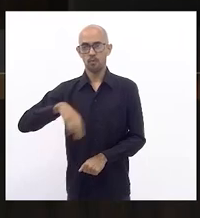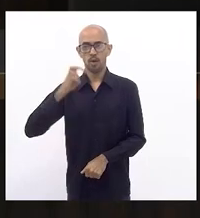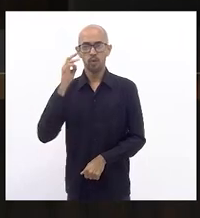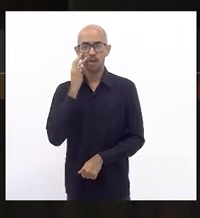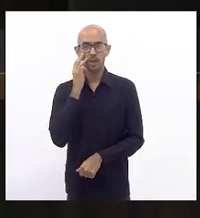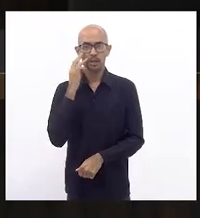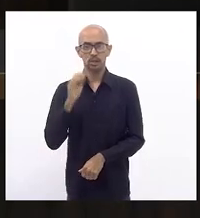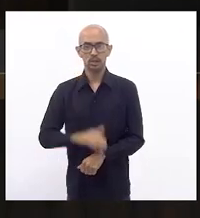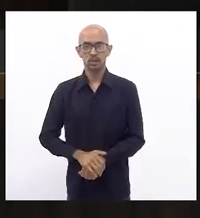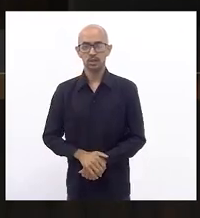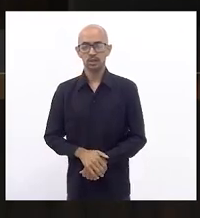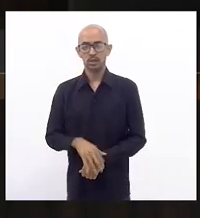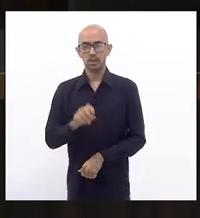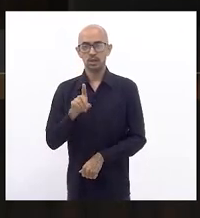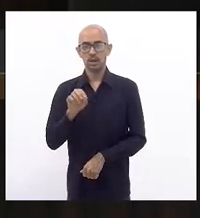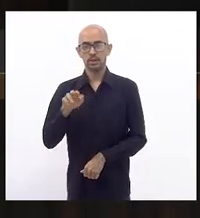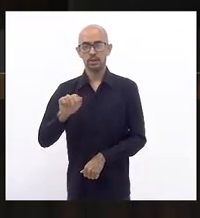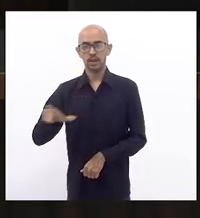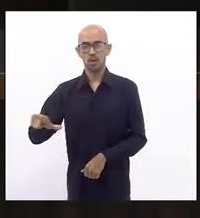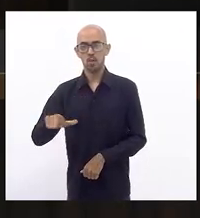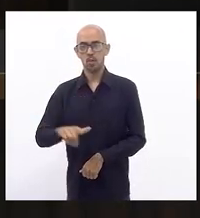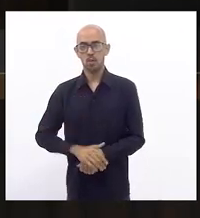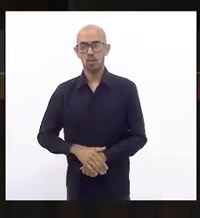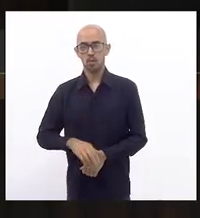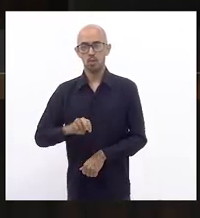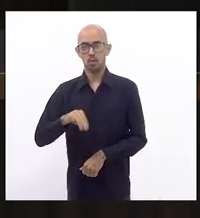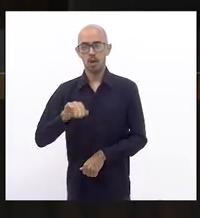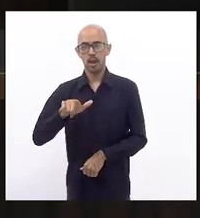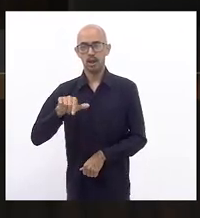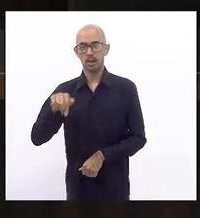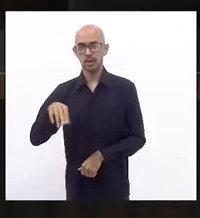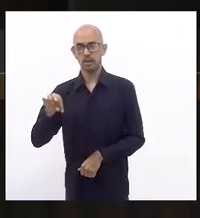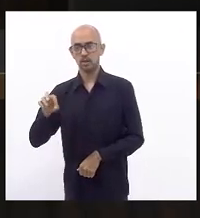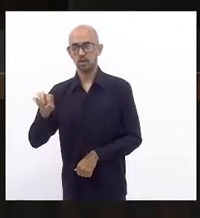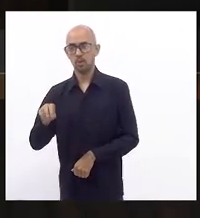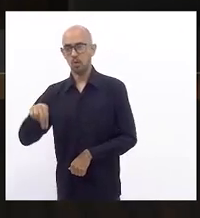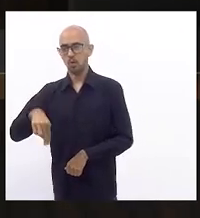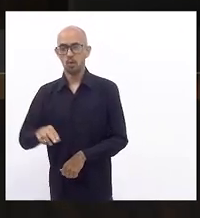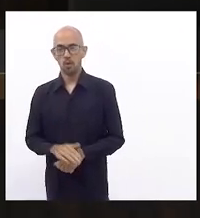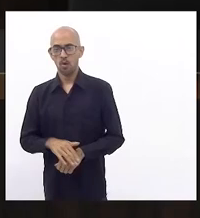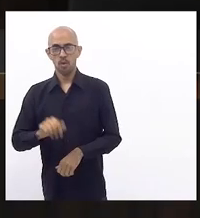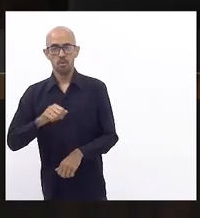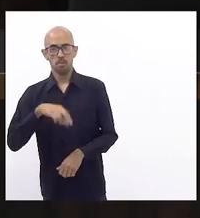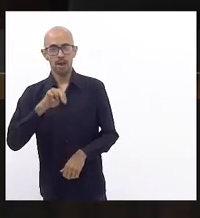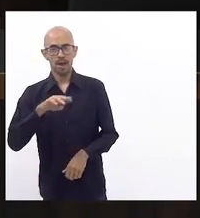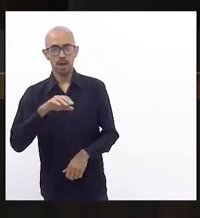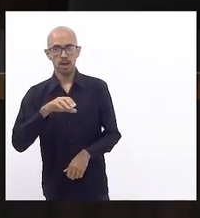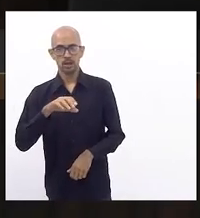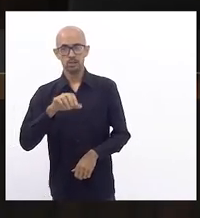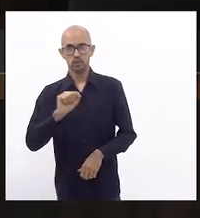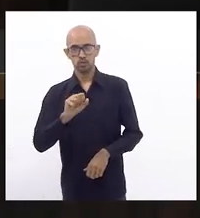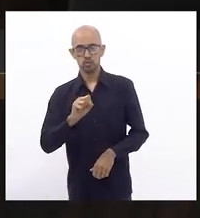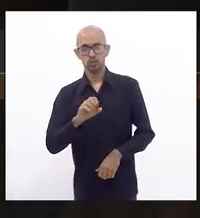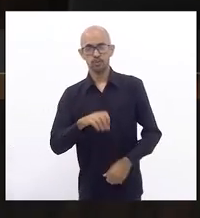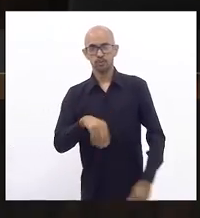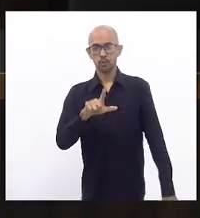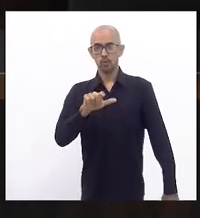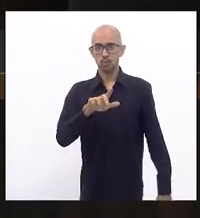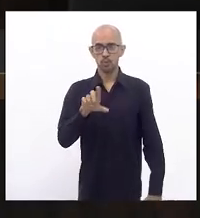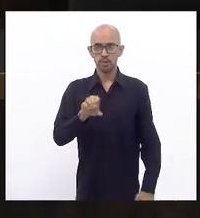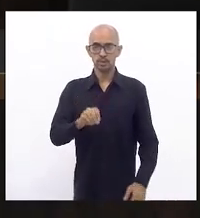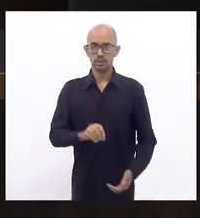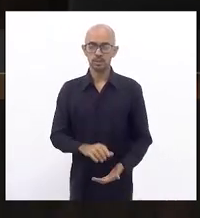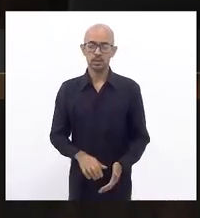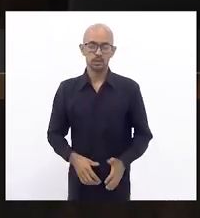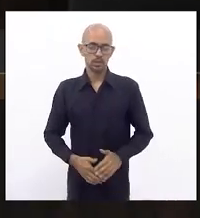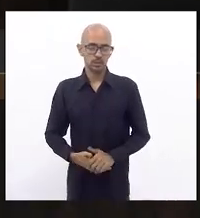Carneiro, deputado Daniel Liberon, Wellington José, deputado Márcio Goberto, deputado Luiz Martins, deputado Sérgio